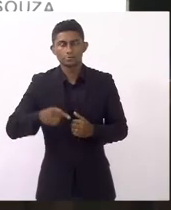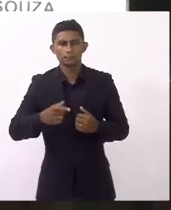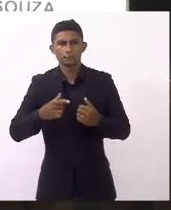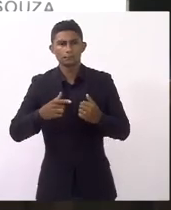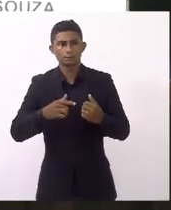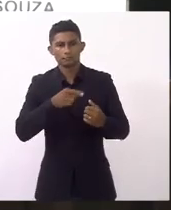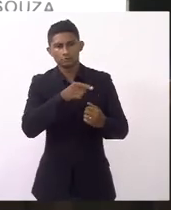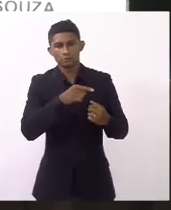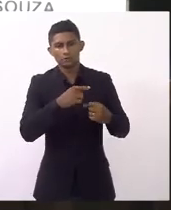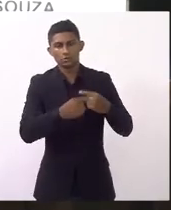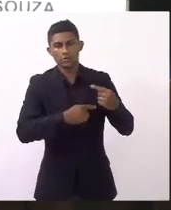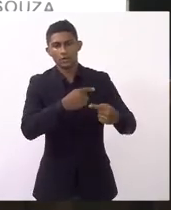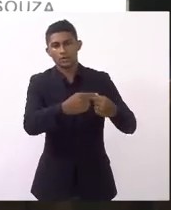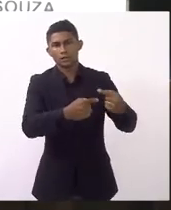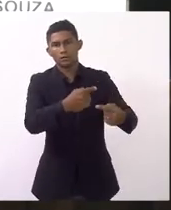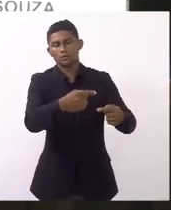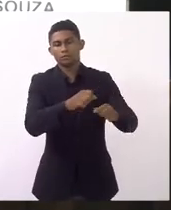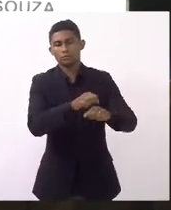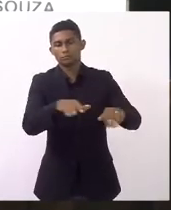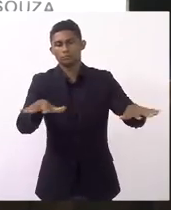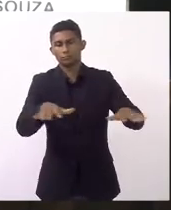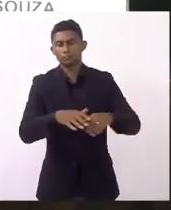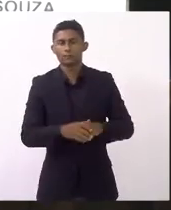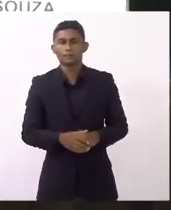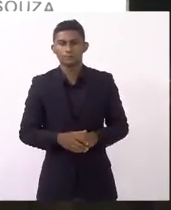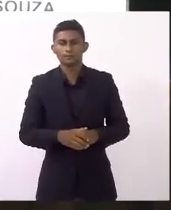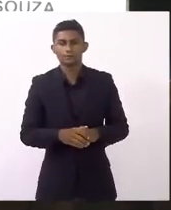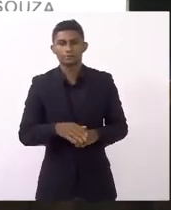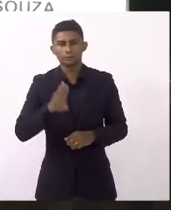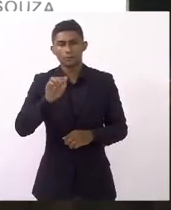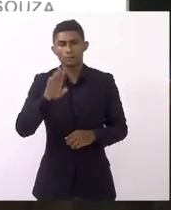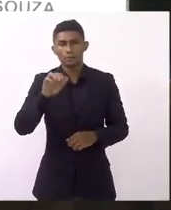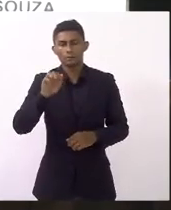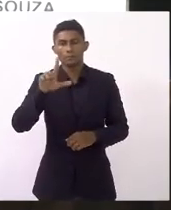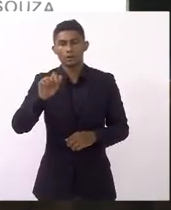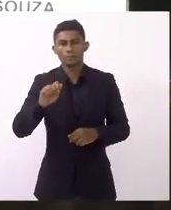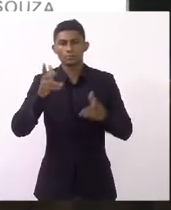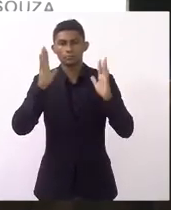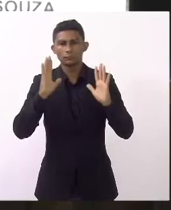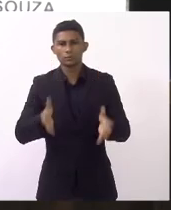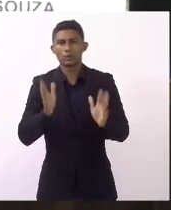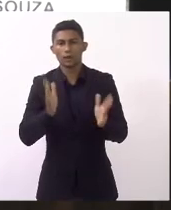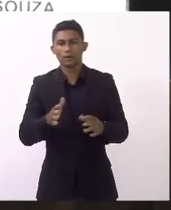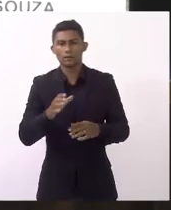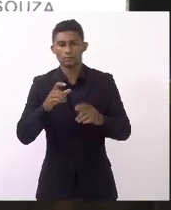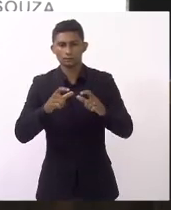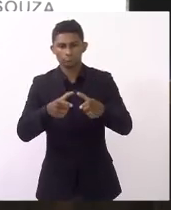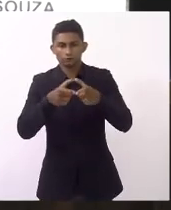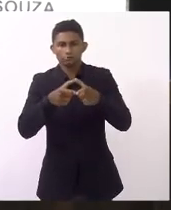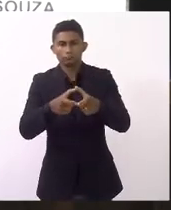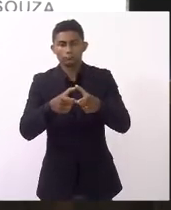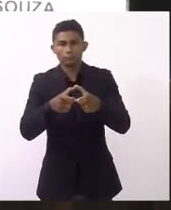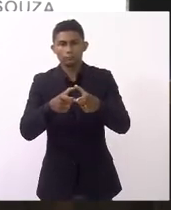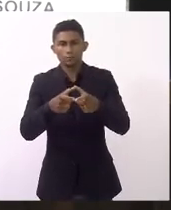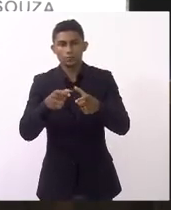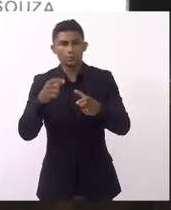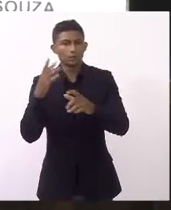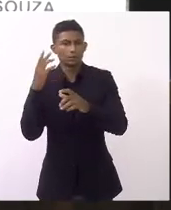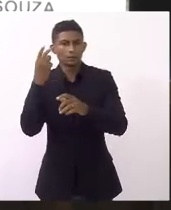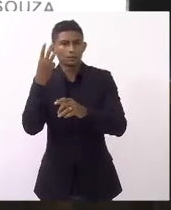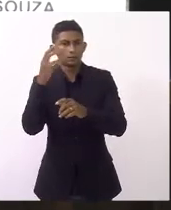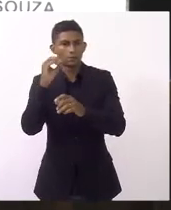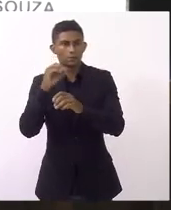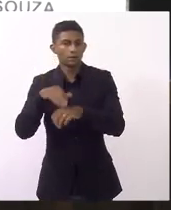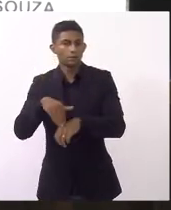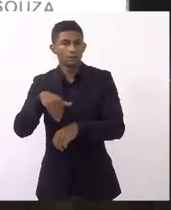geração a outra bambala já gravou mais de 30 CDs com cânticos de